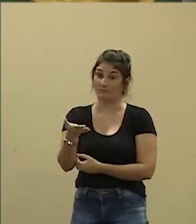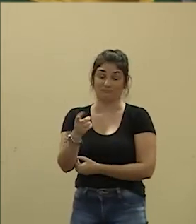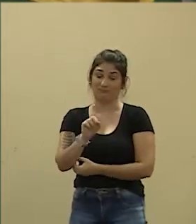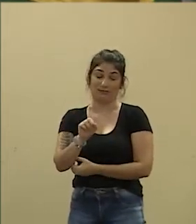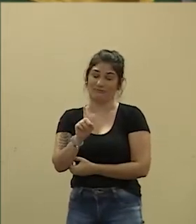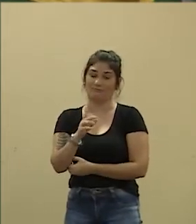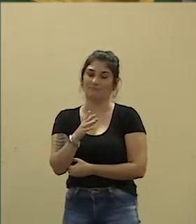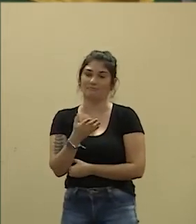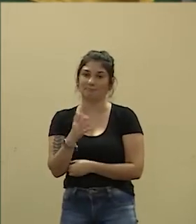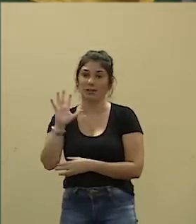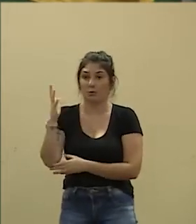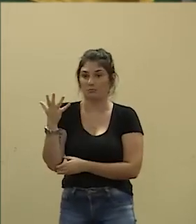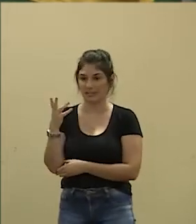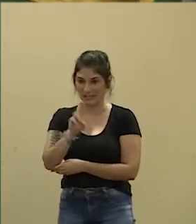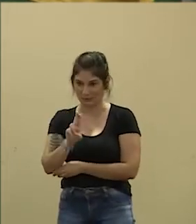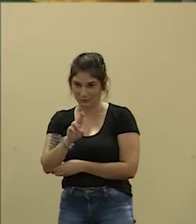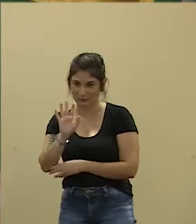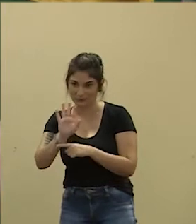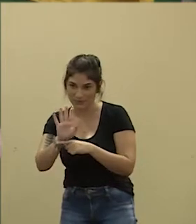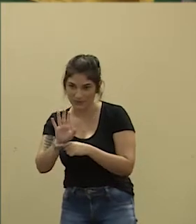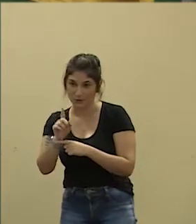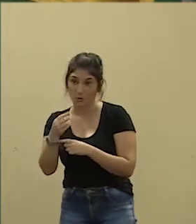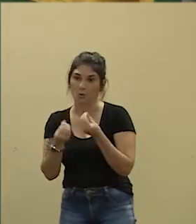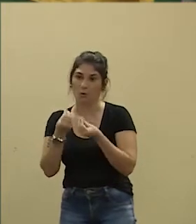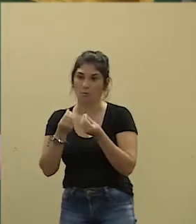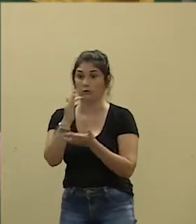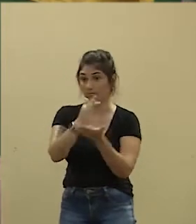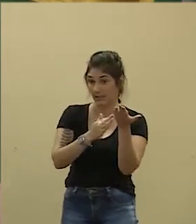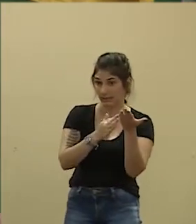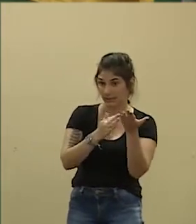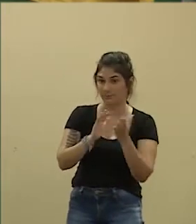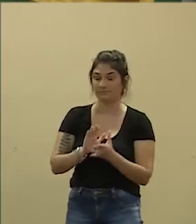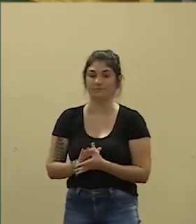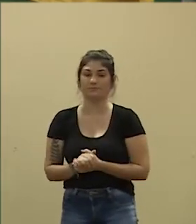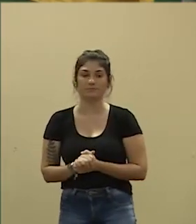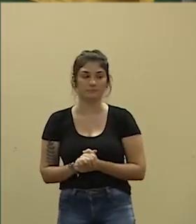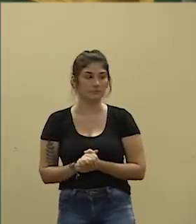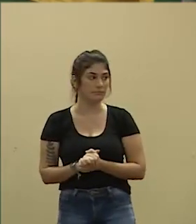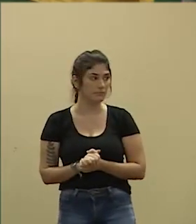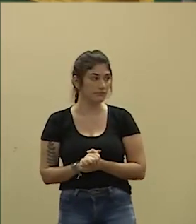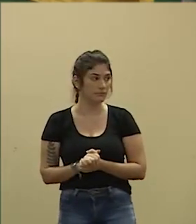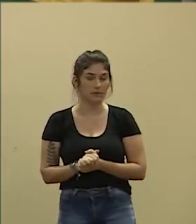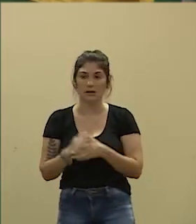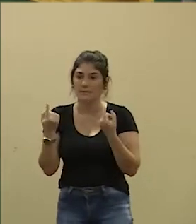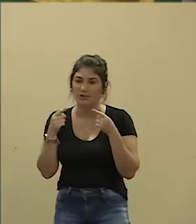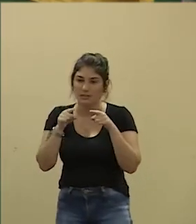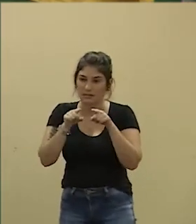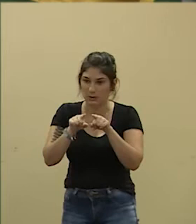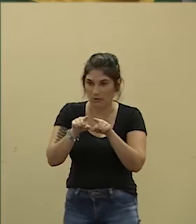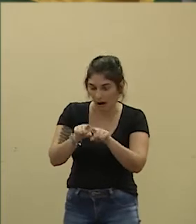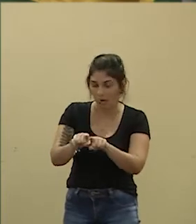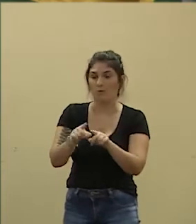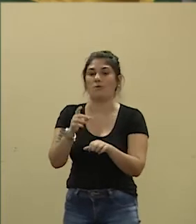previu e por fim passar algumas dicas aí pra como eu falei na mesma linha do dicas cerrado onde